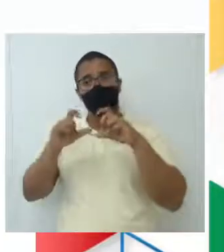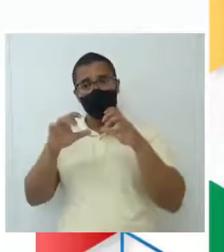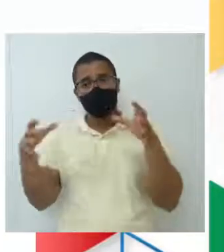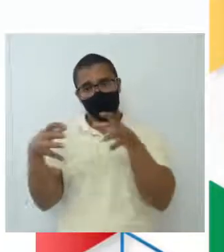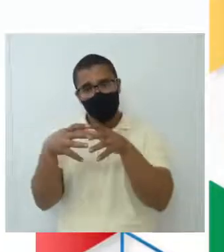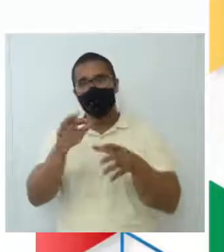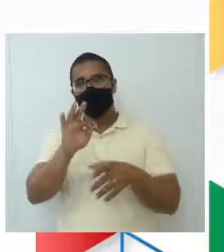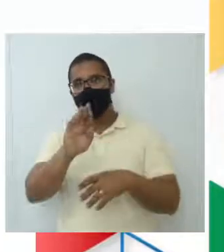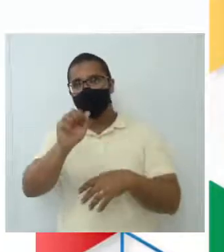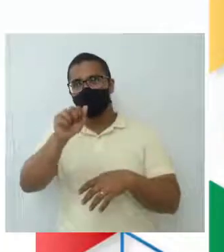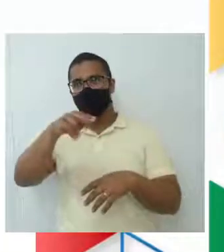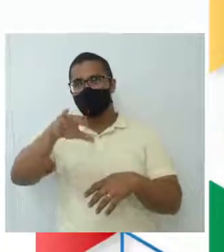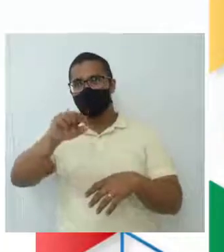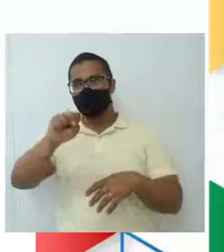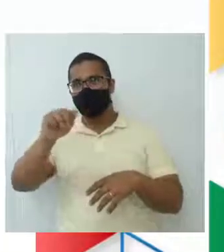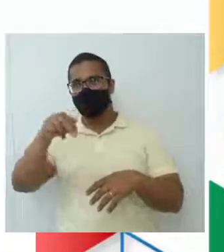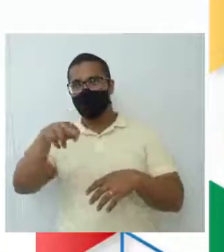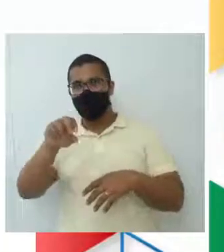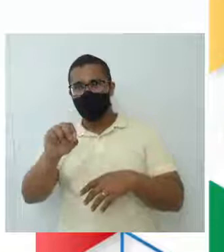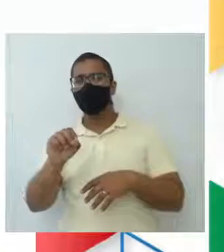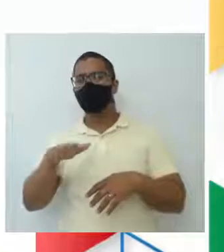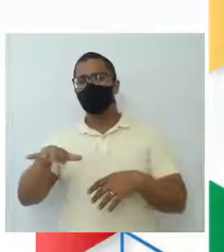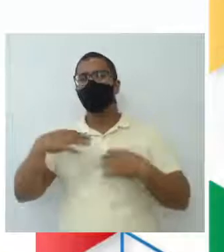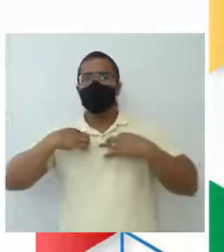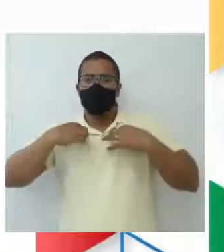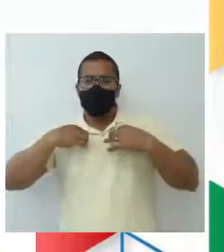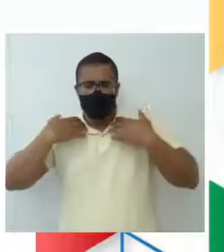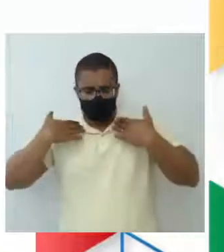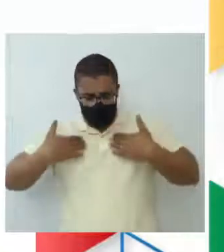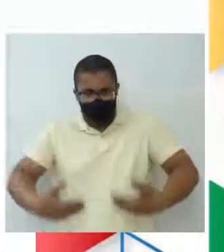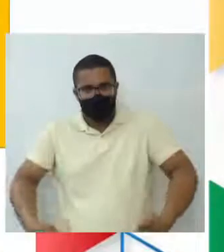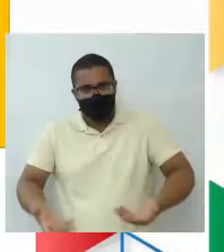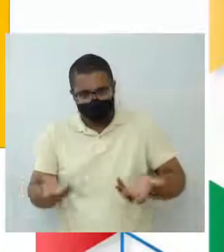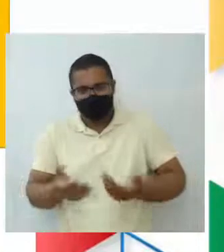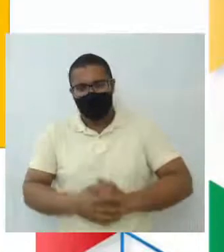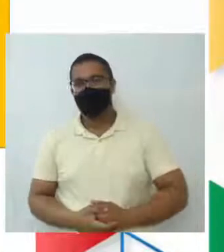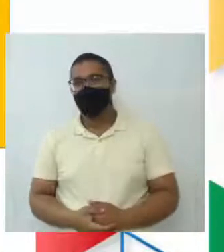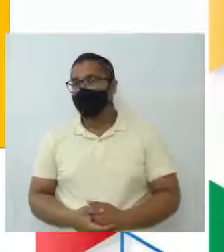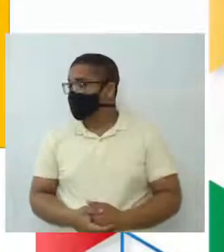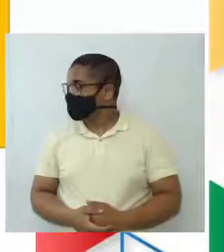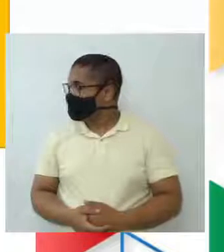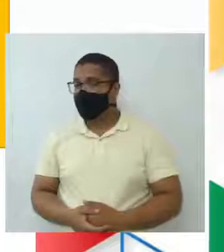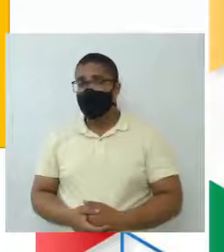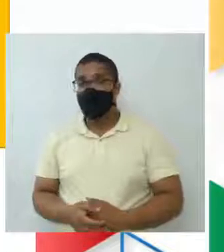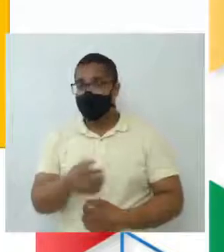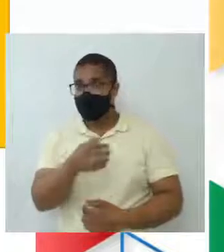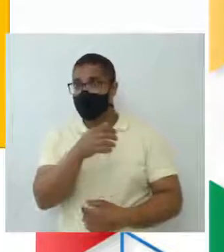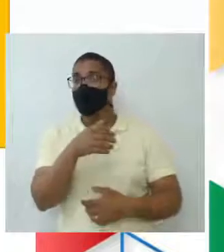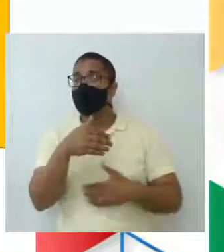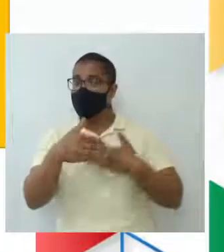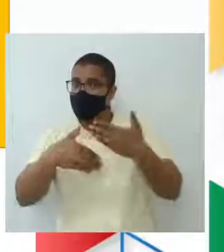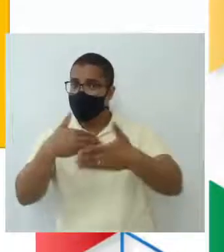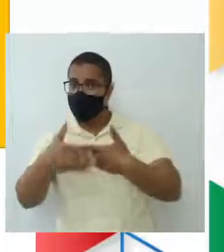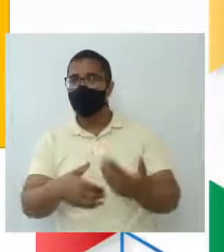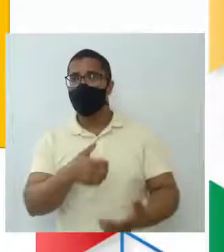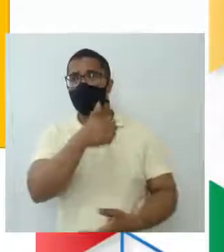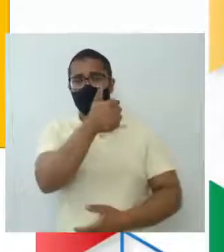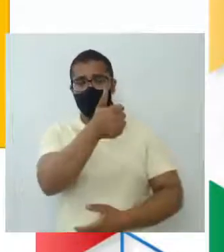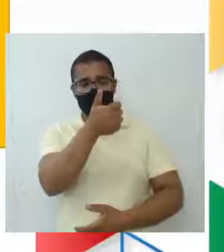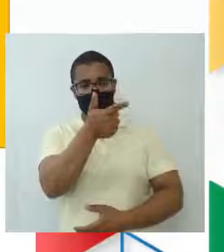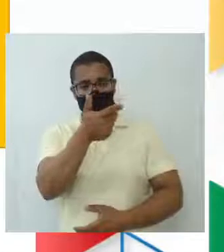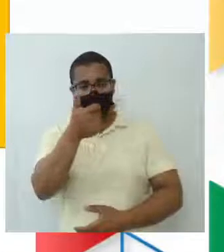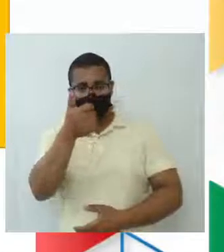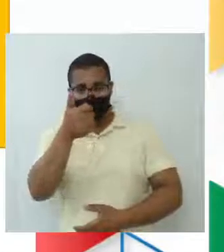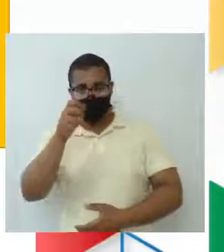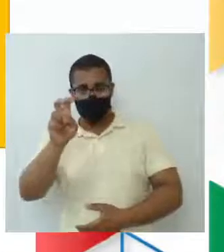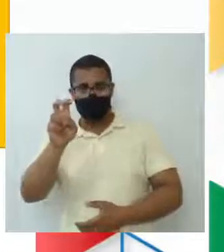franciscanos, certo? Atuais, com seus hábitos, roupas. Vamos ver aqui. Ainda mais, nós temos em